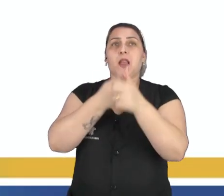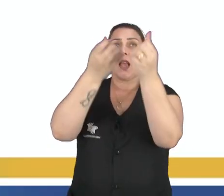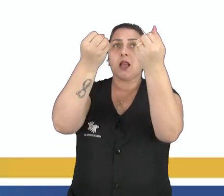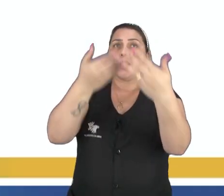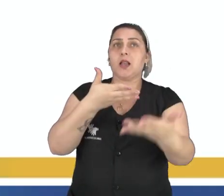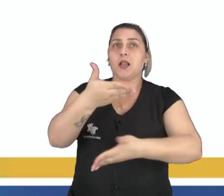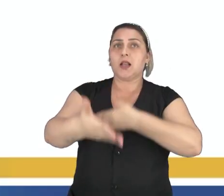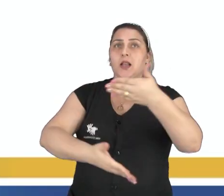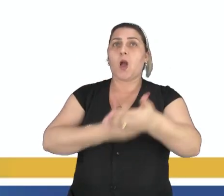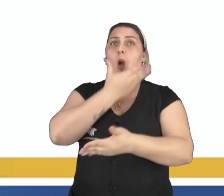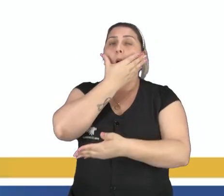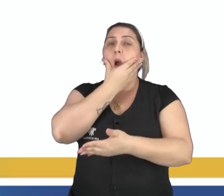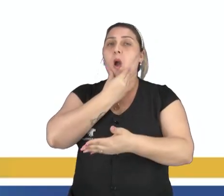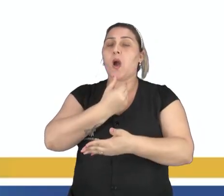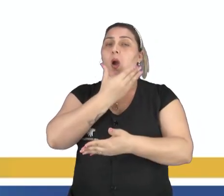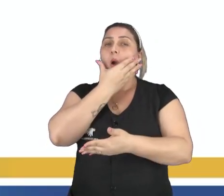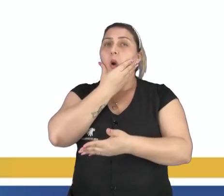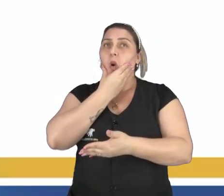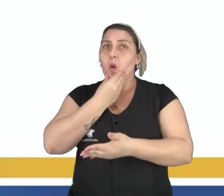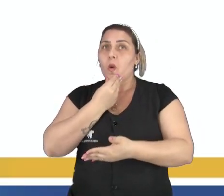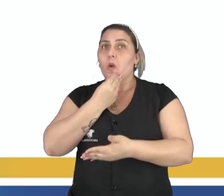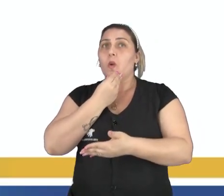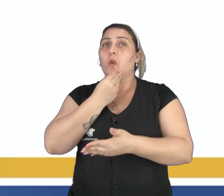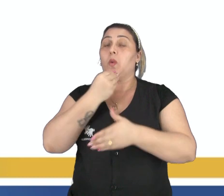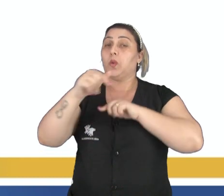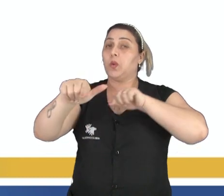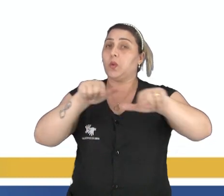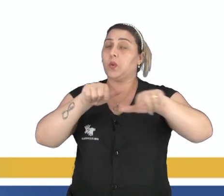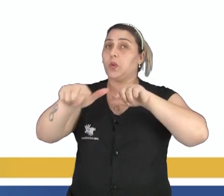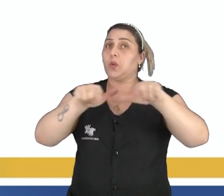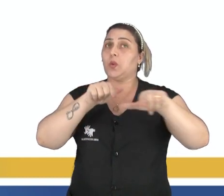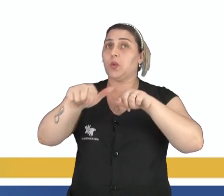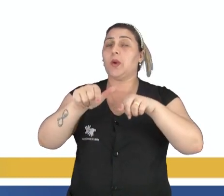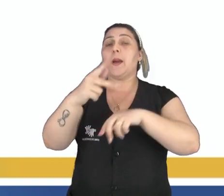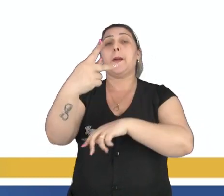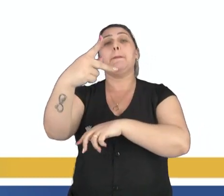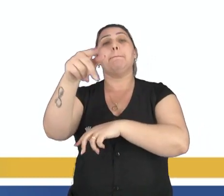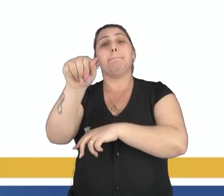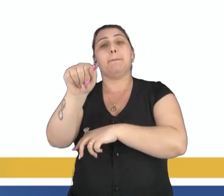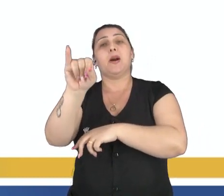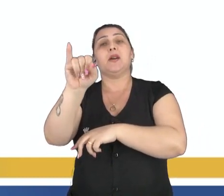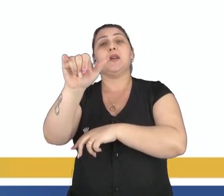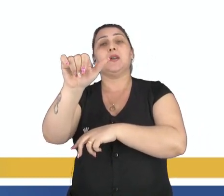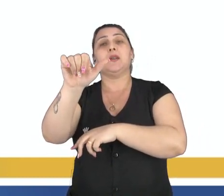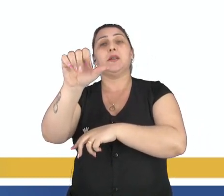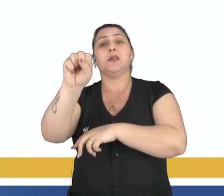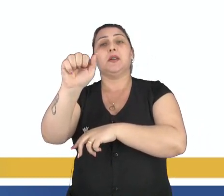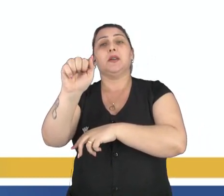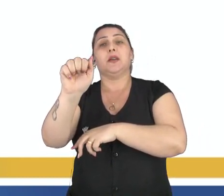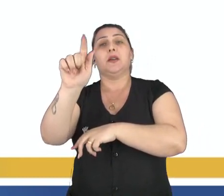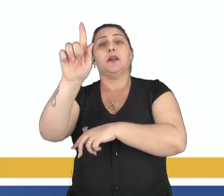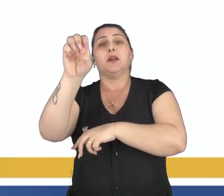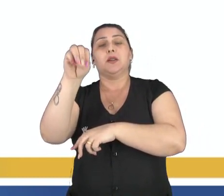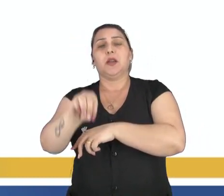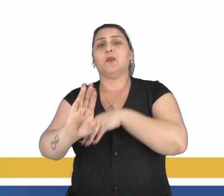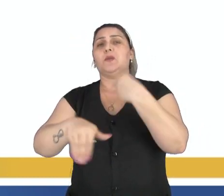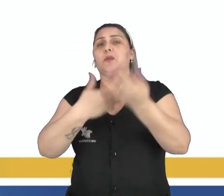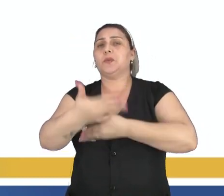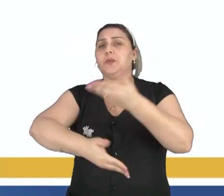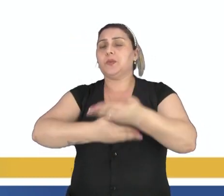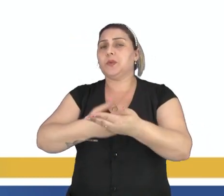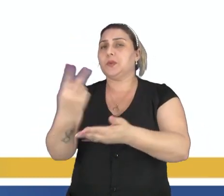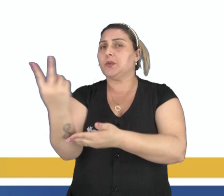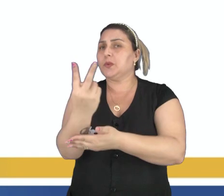questão. Explique a relação entre o trabalho humano e paisagem. Qual é a relação que o trabalho humano tem a ver com a